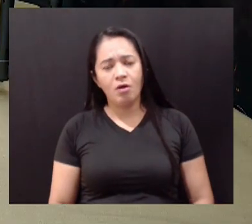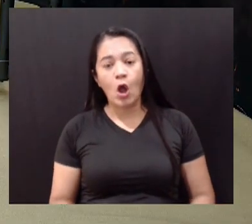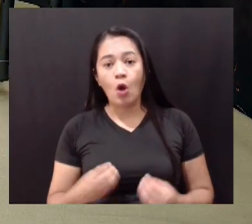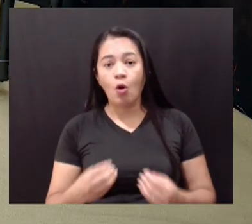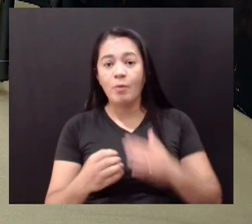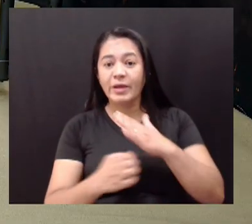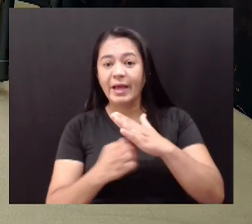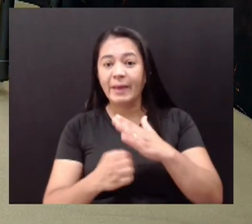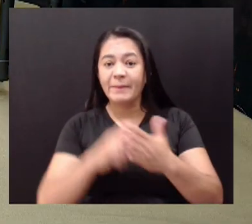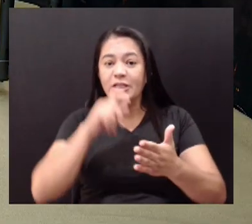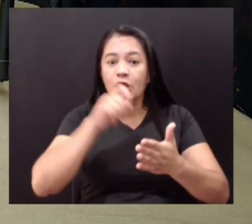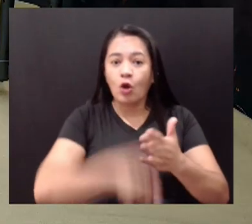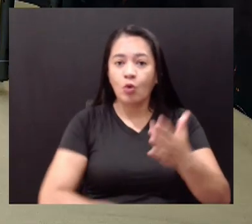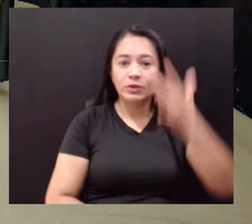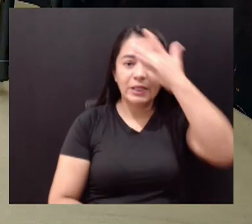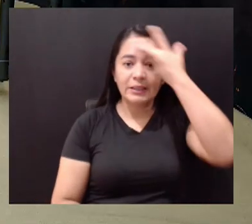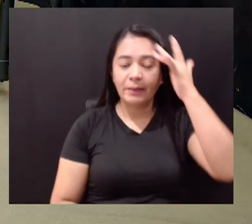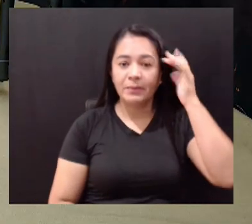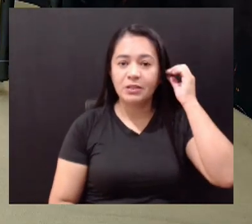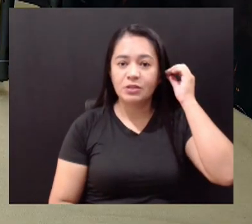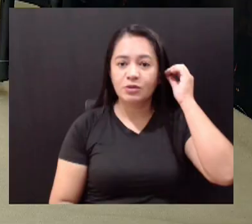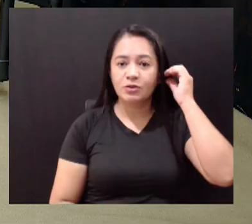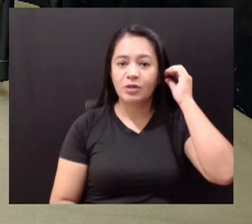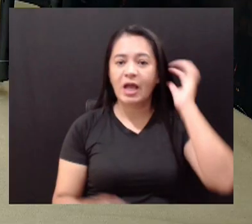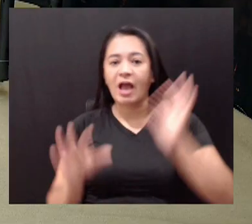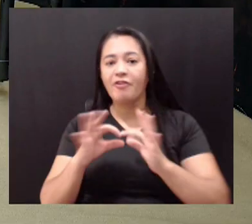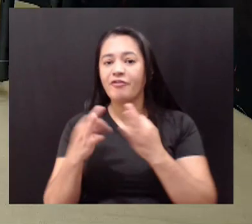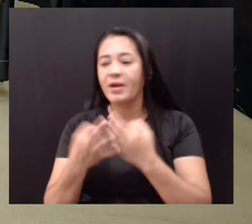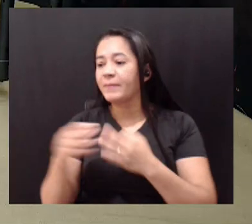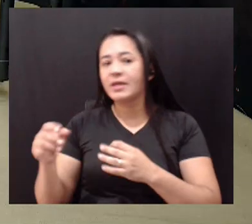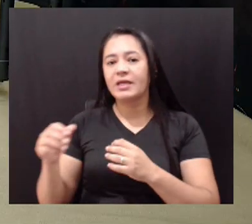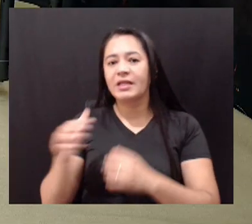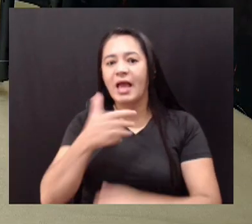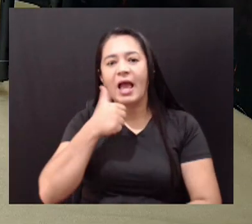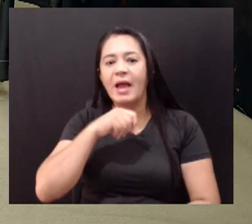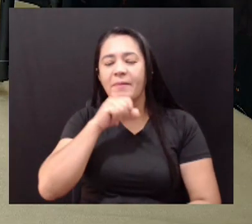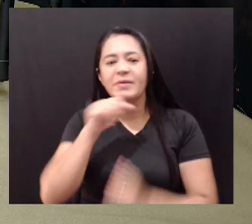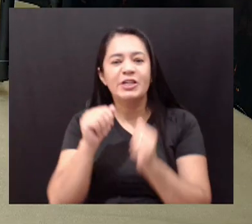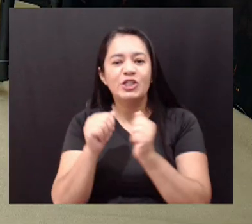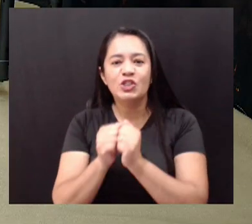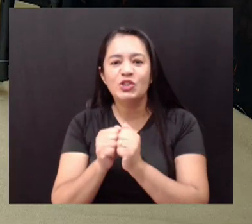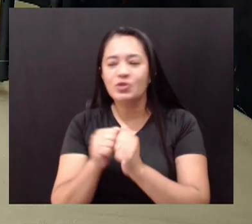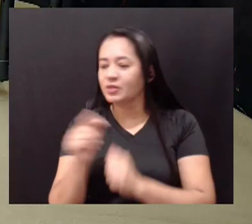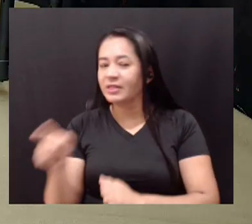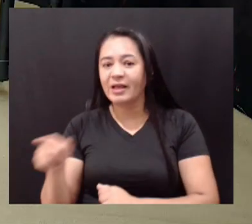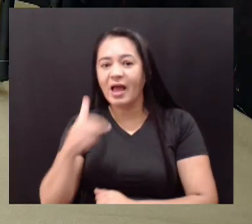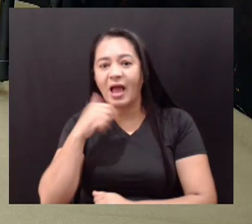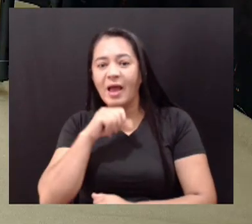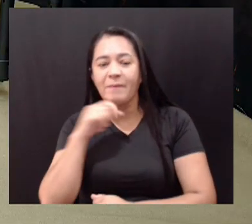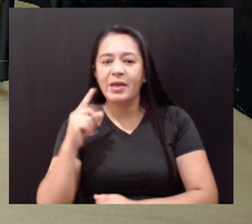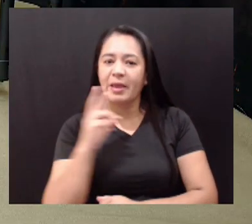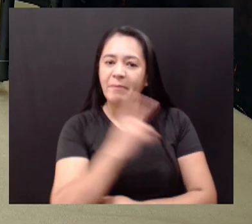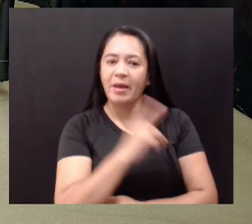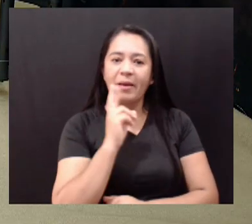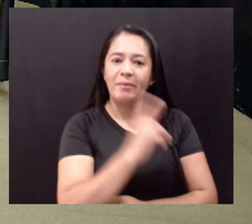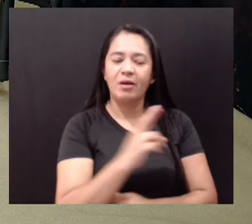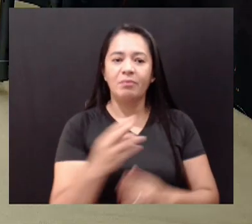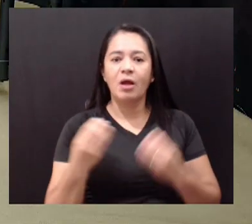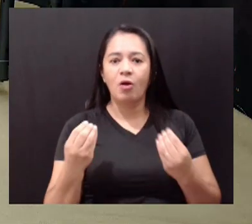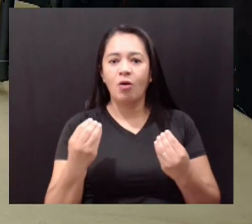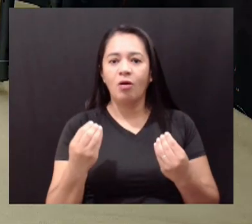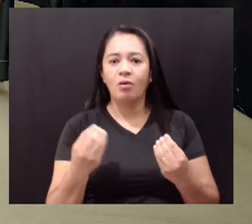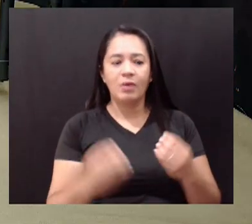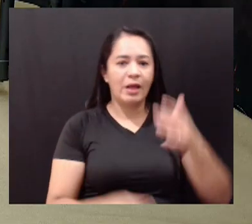contratar, né, uma pessoa que não demonstra uma independência, que chega a ponto do pai e